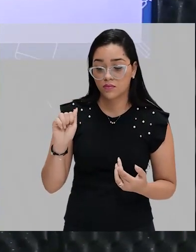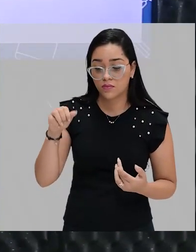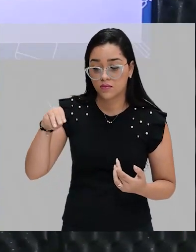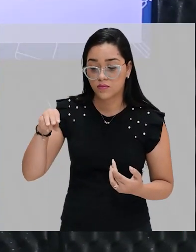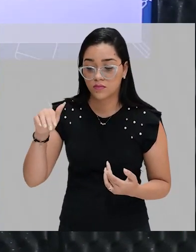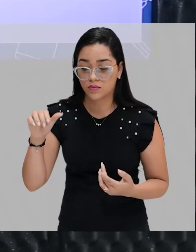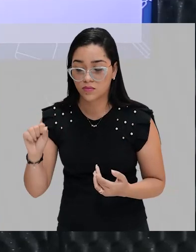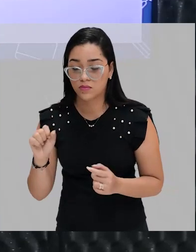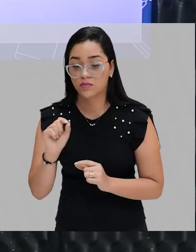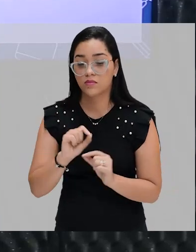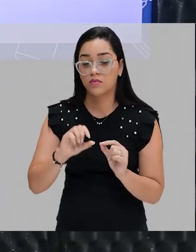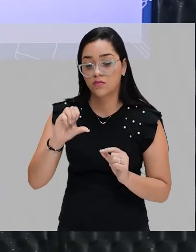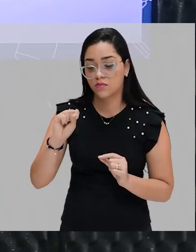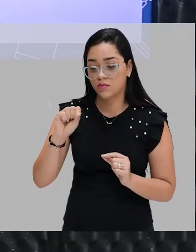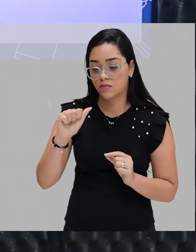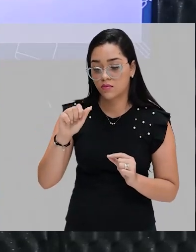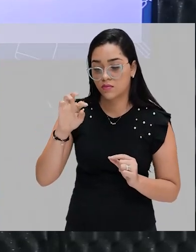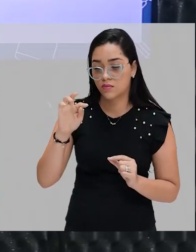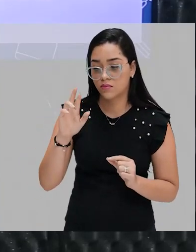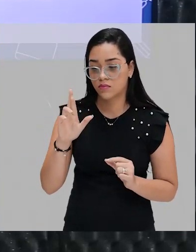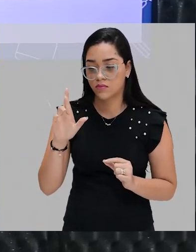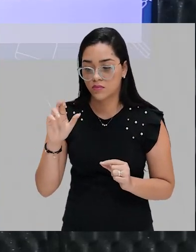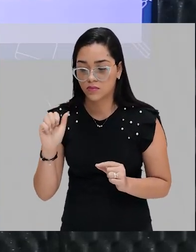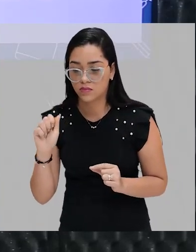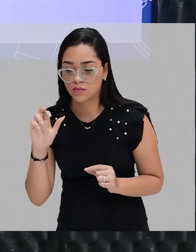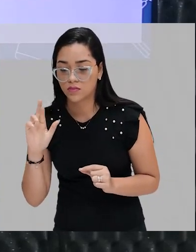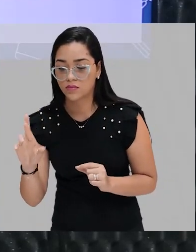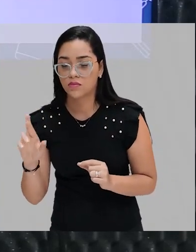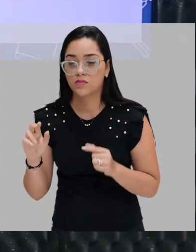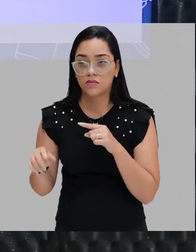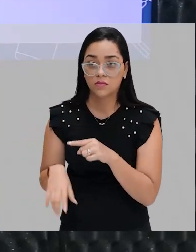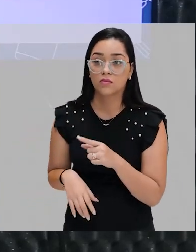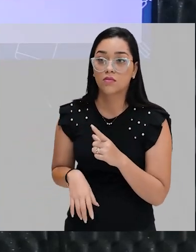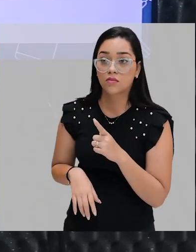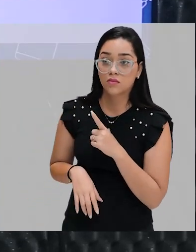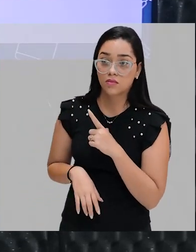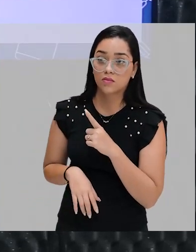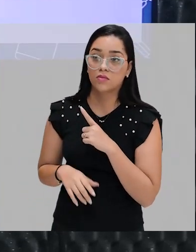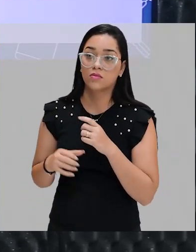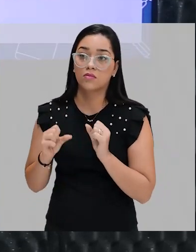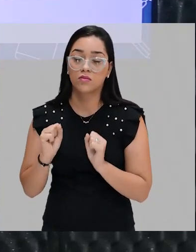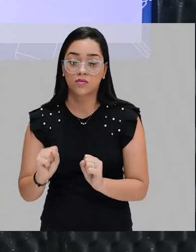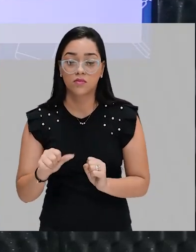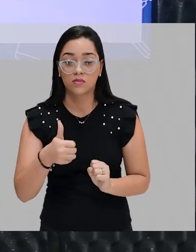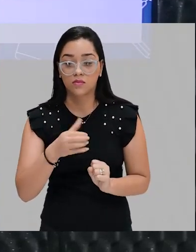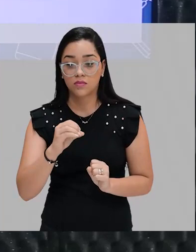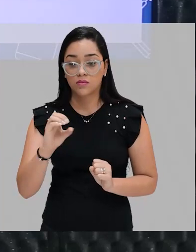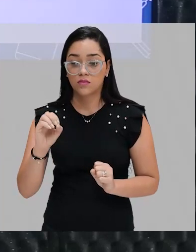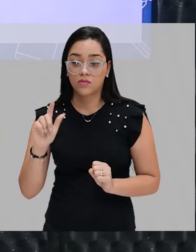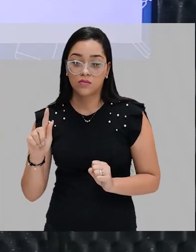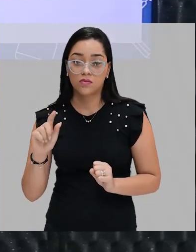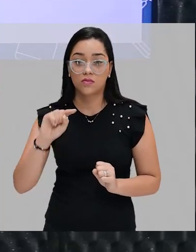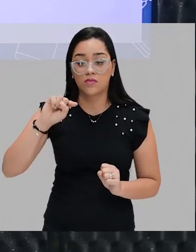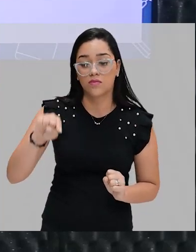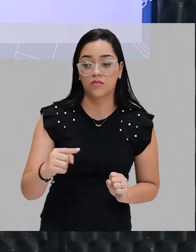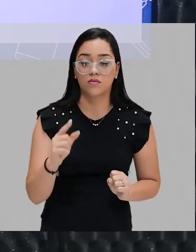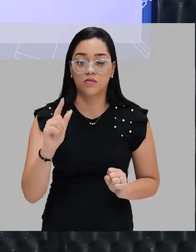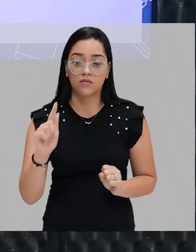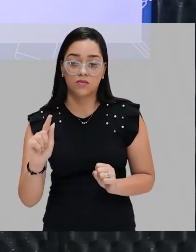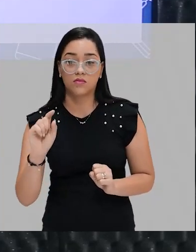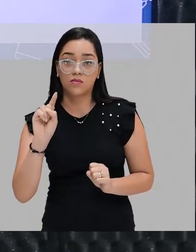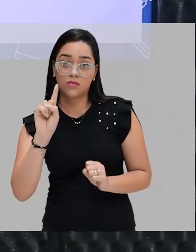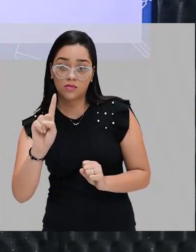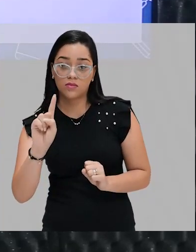para saturar uma quantidade padrão, né? Essa quantidade padrão pode ser 100 gramas, 1000 gramas, 1